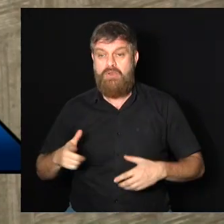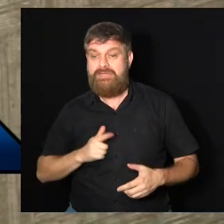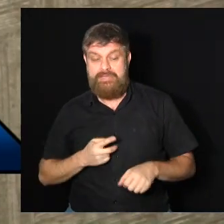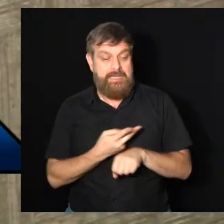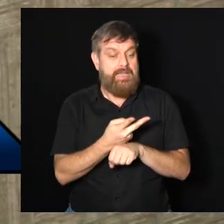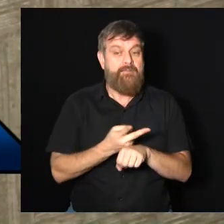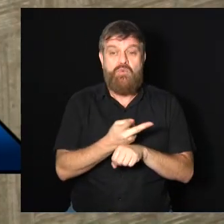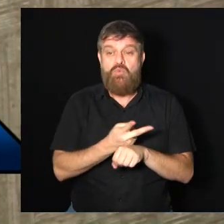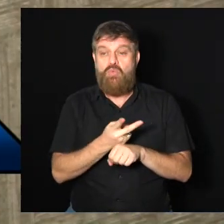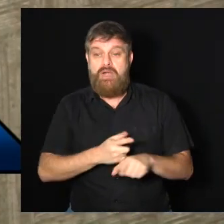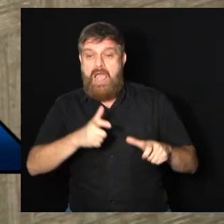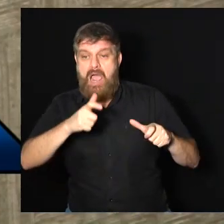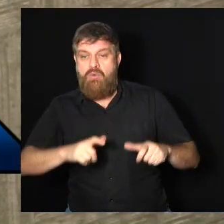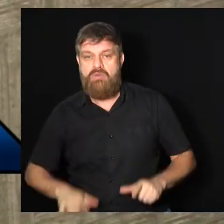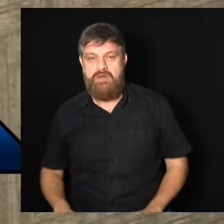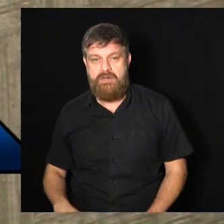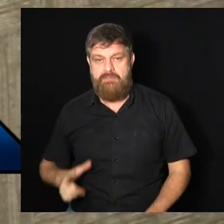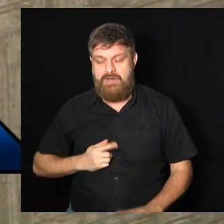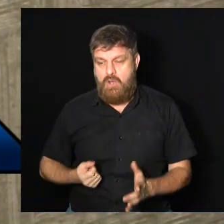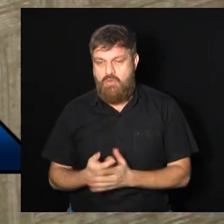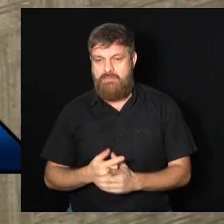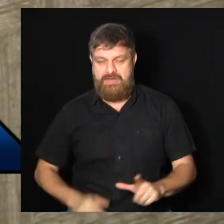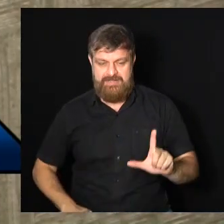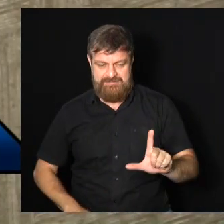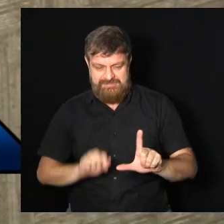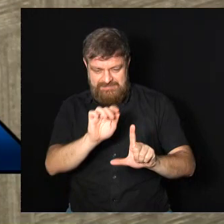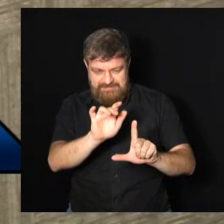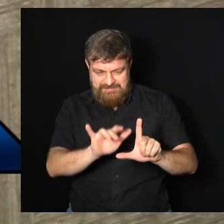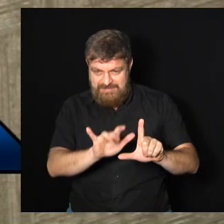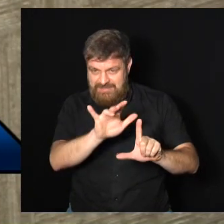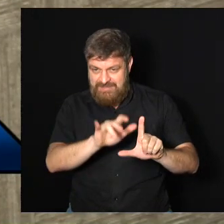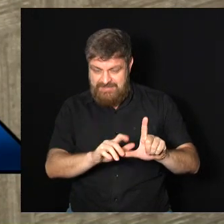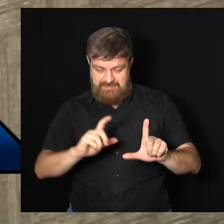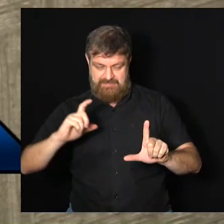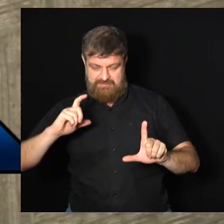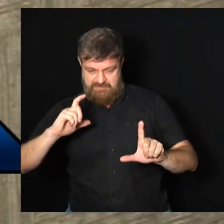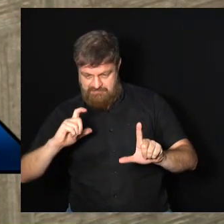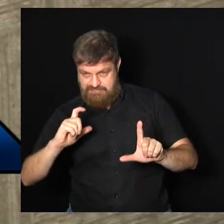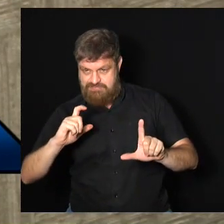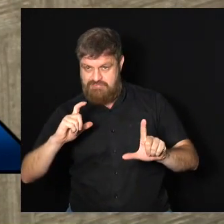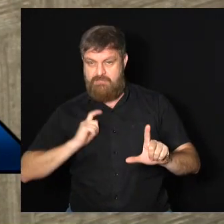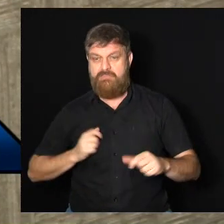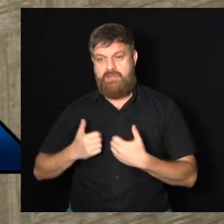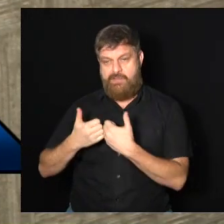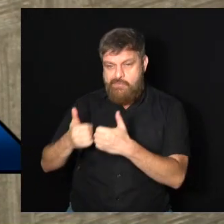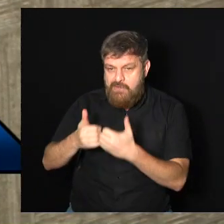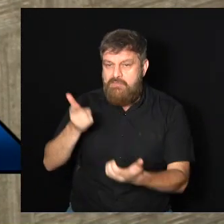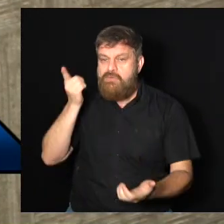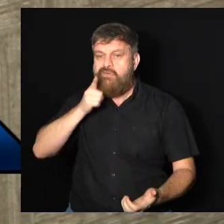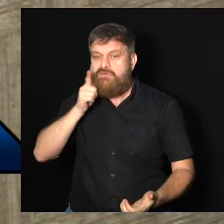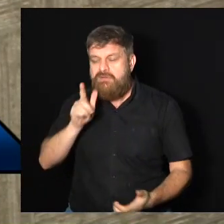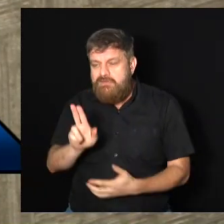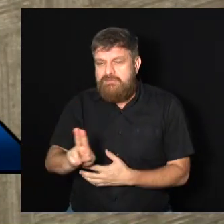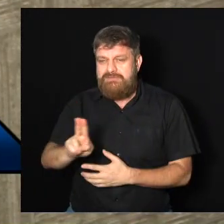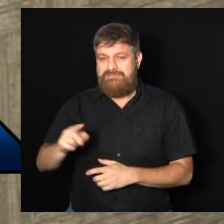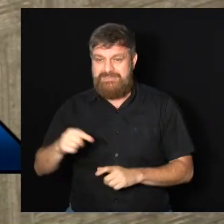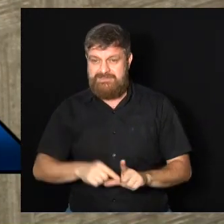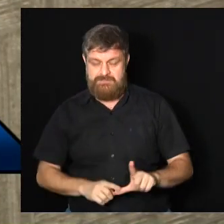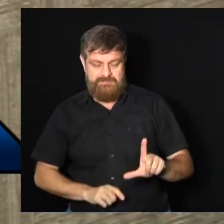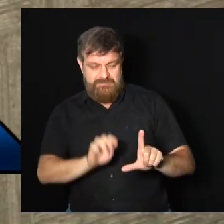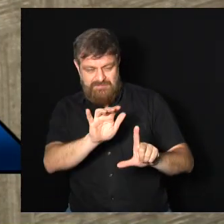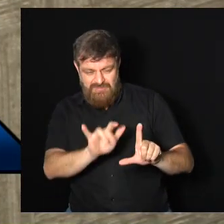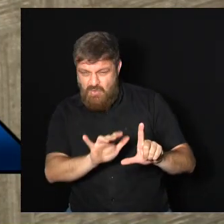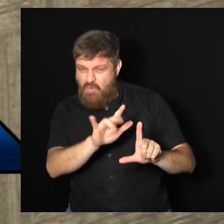procurar um local para que compre o QR Code, para que ele possa embarcar no ônibus e utilizar. Só que também o próprio QR Code